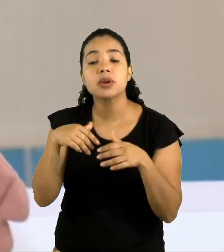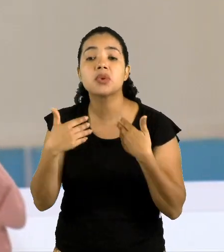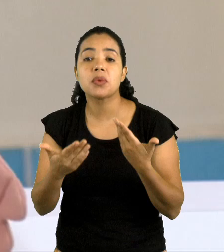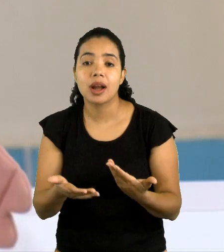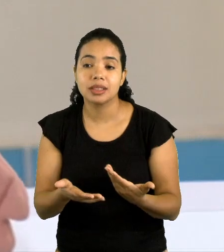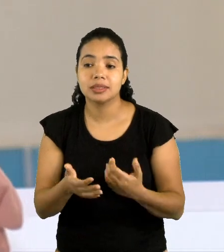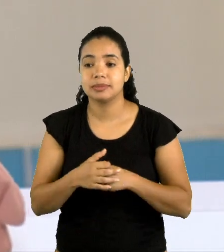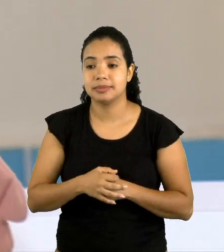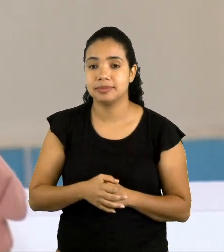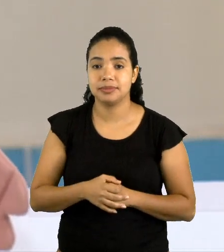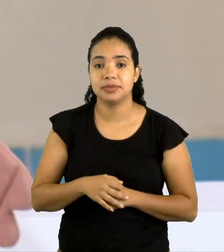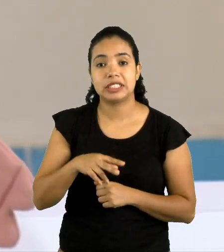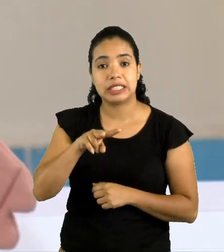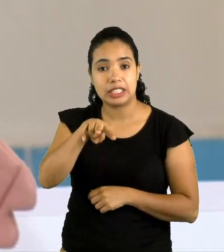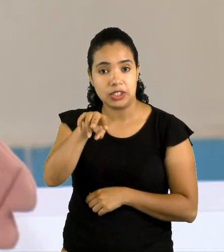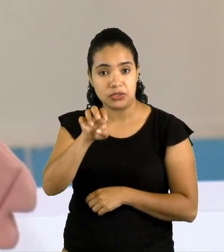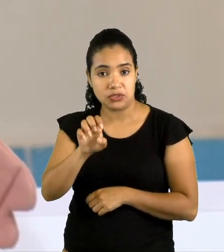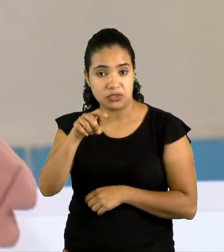Tem o V,